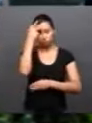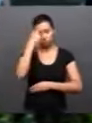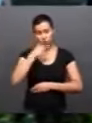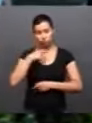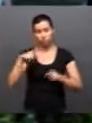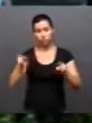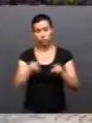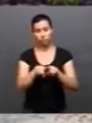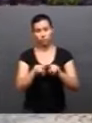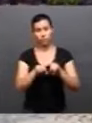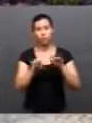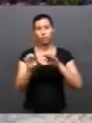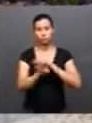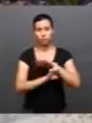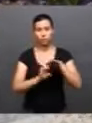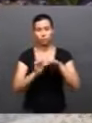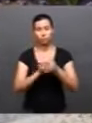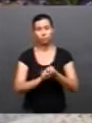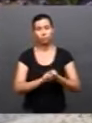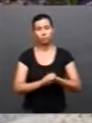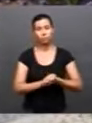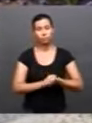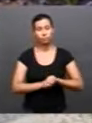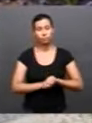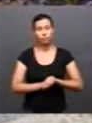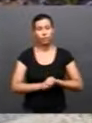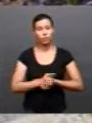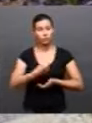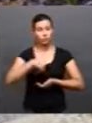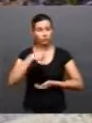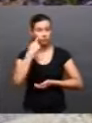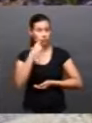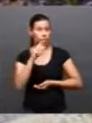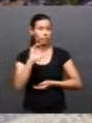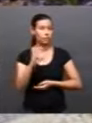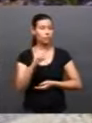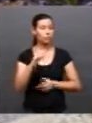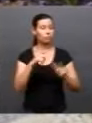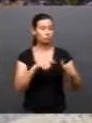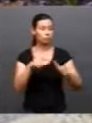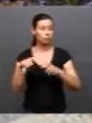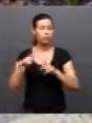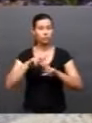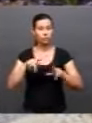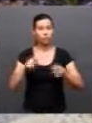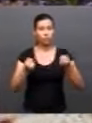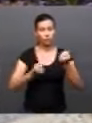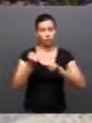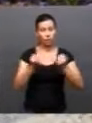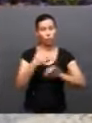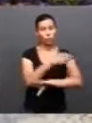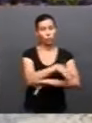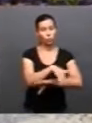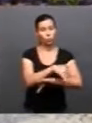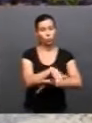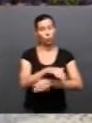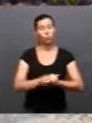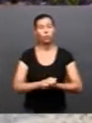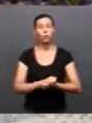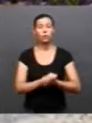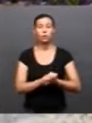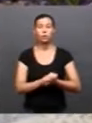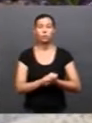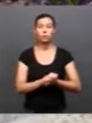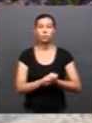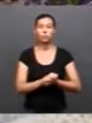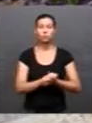como empresarial. Nós vemos ciência em todo lugar que nós andamos, por exemplo, os carros, as ruas, a pavimentação urbana, tudo